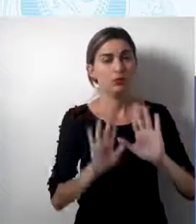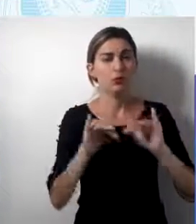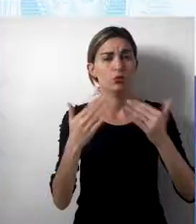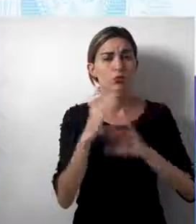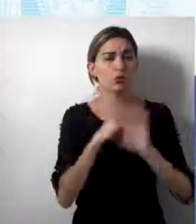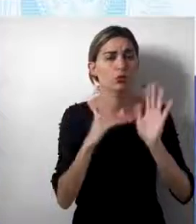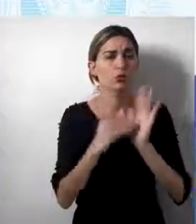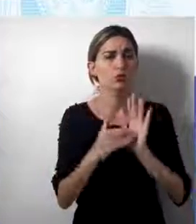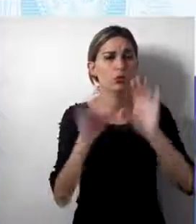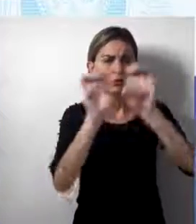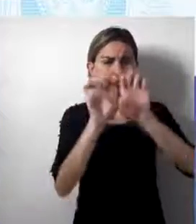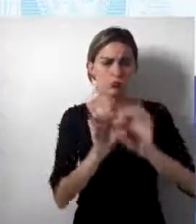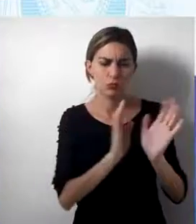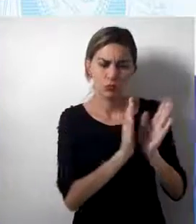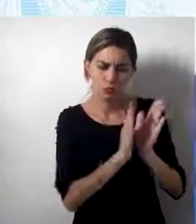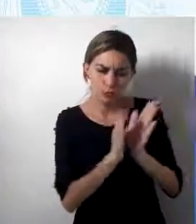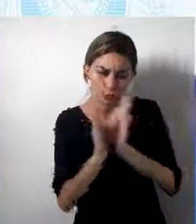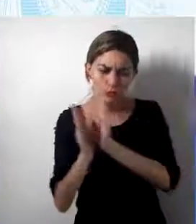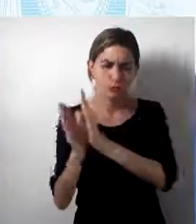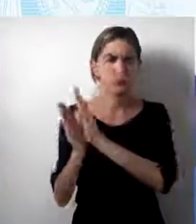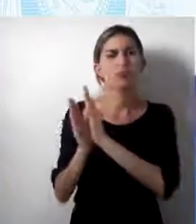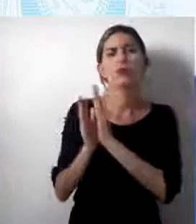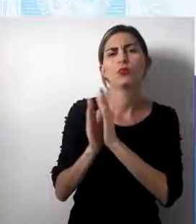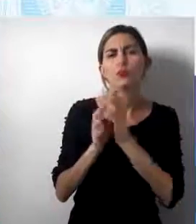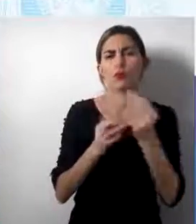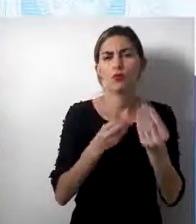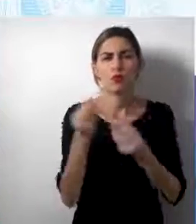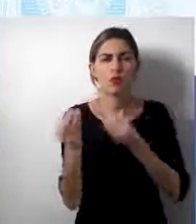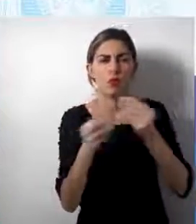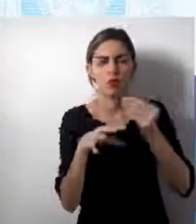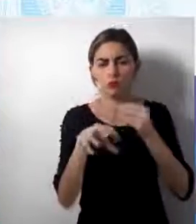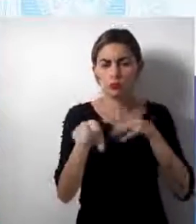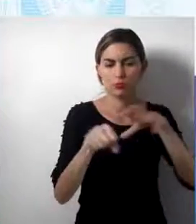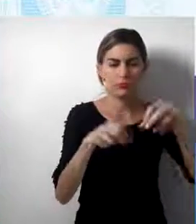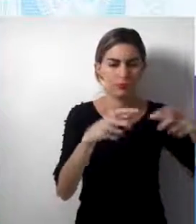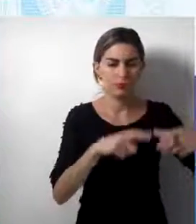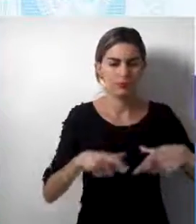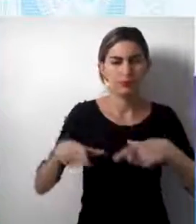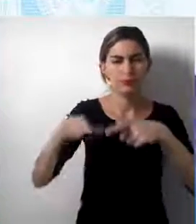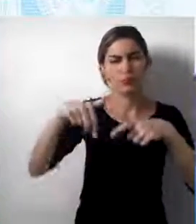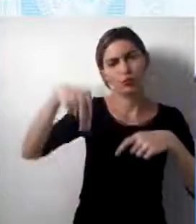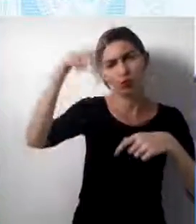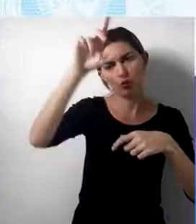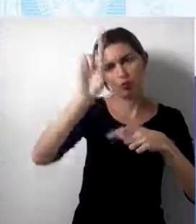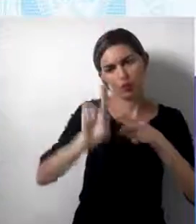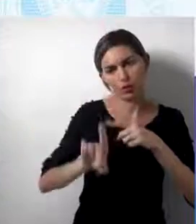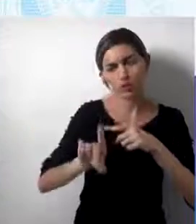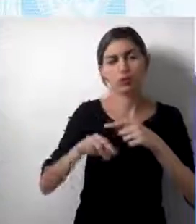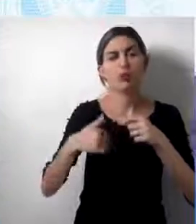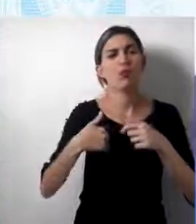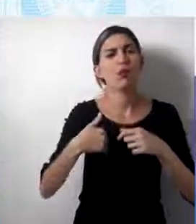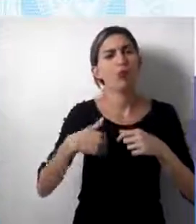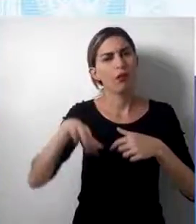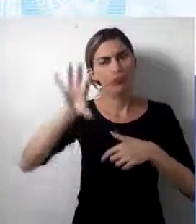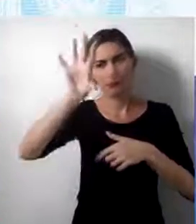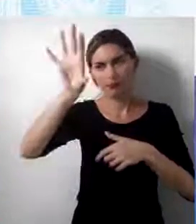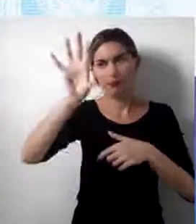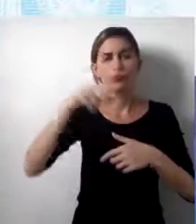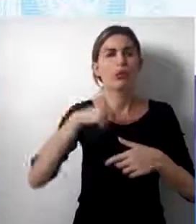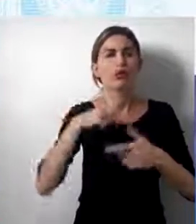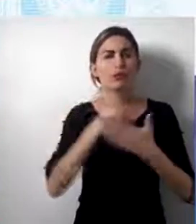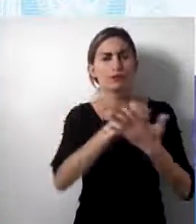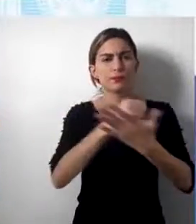Então, toda essa estruturação, de formação e ocupação territorial do Nordeste, ela se dá com